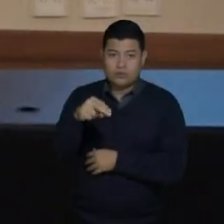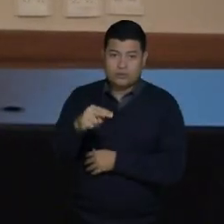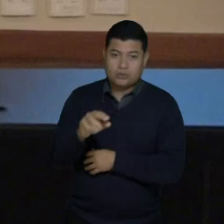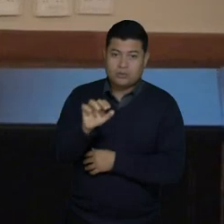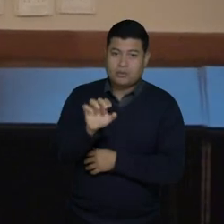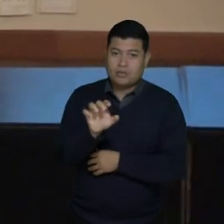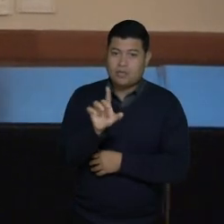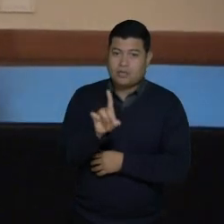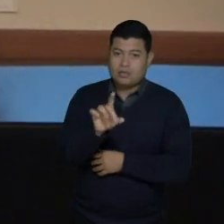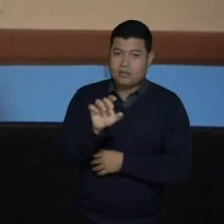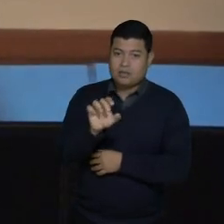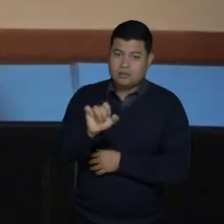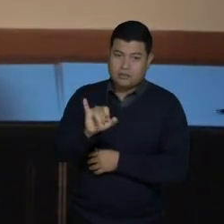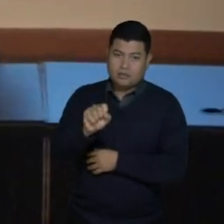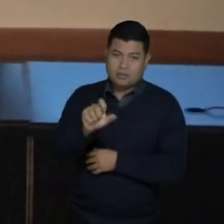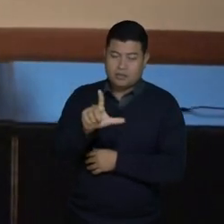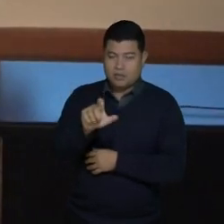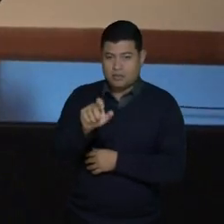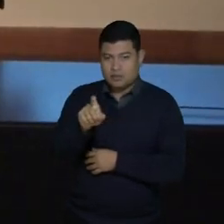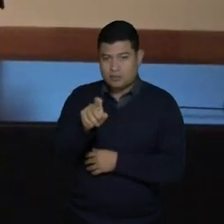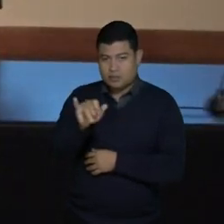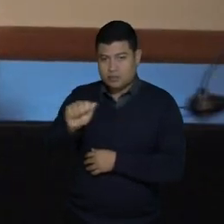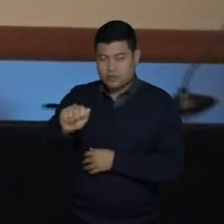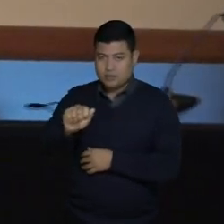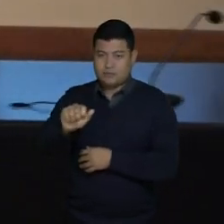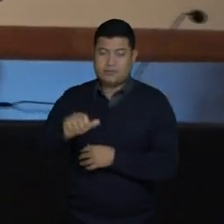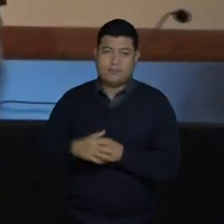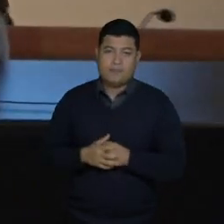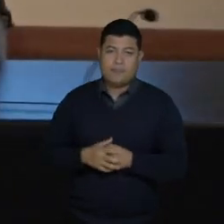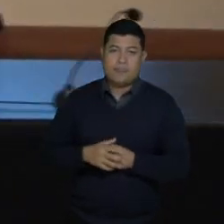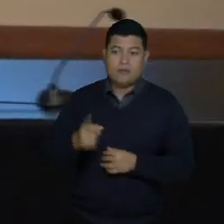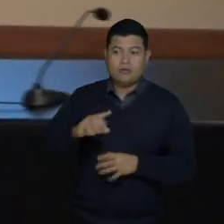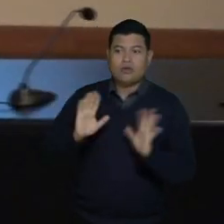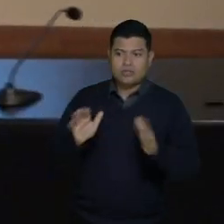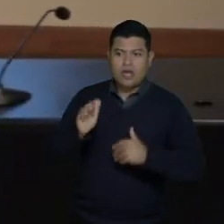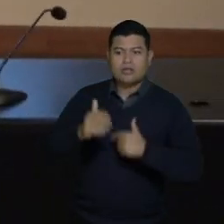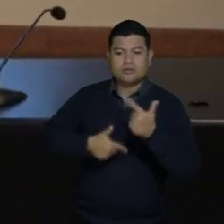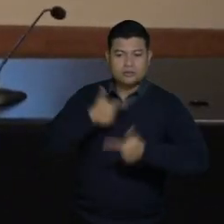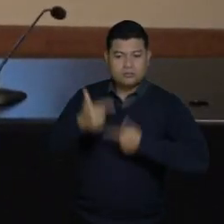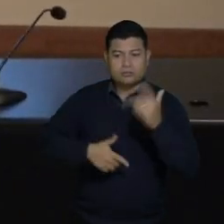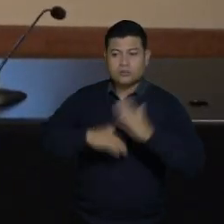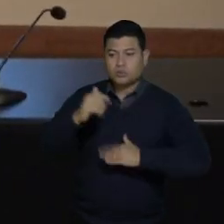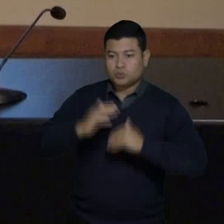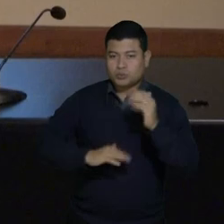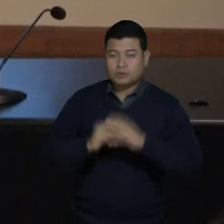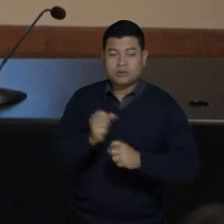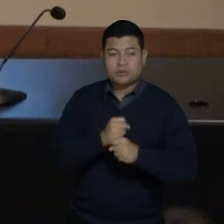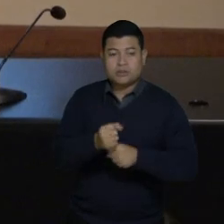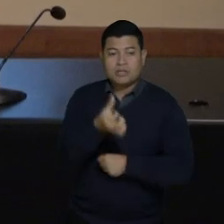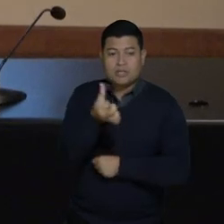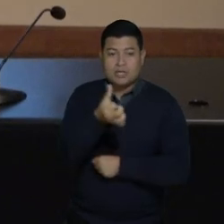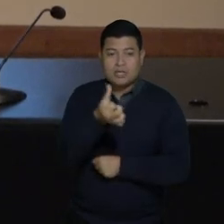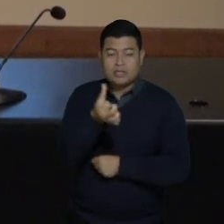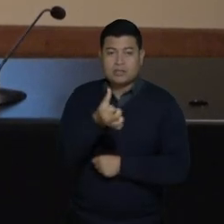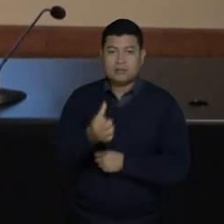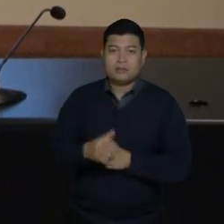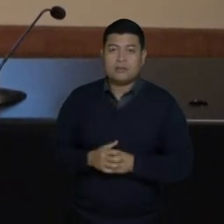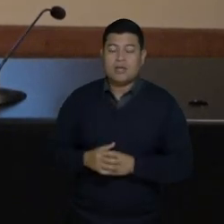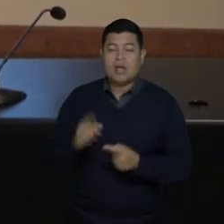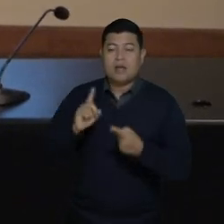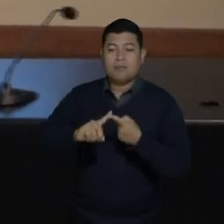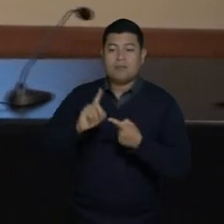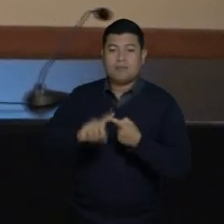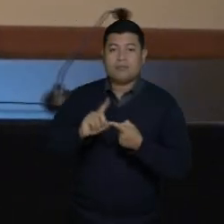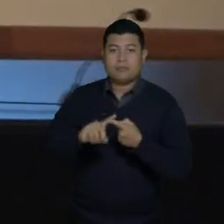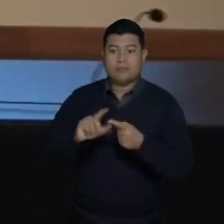6 anos eh não sempre com o mesmo formato mas a gente atua com três frentes tá a primeira delas é